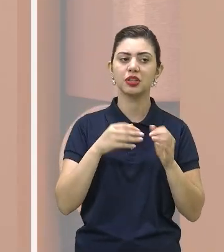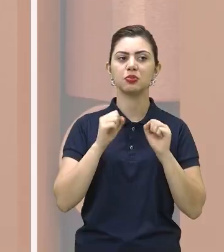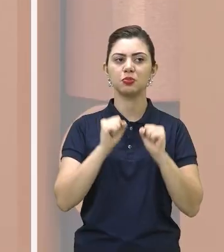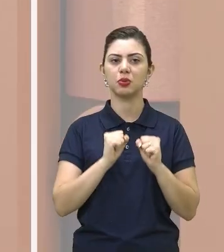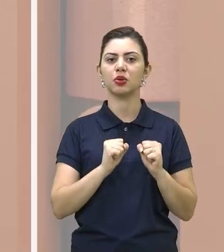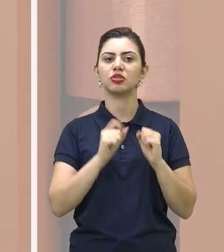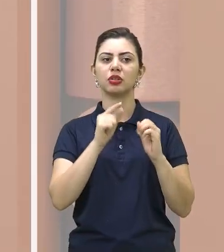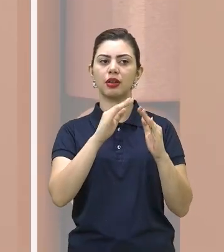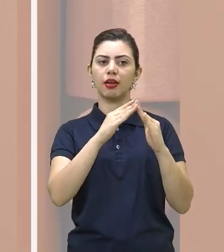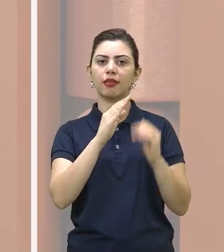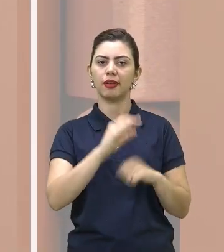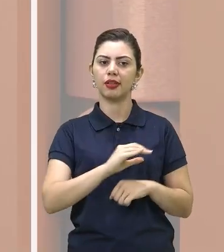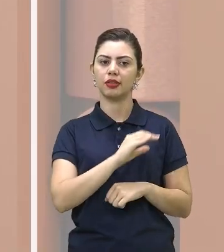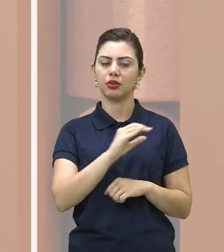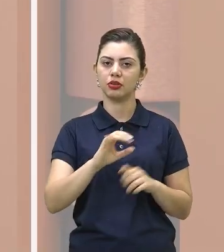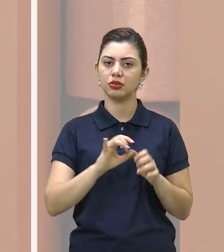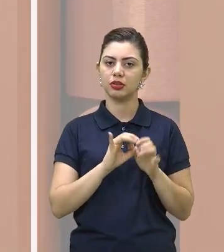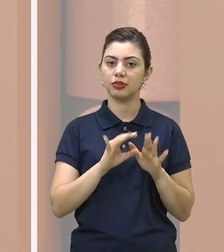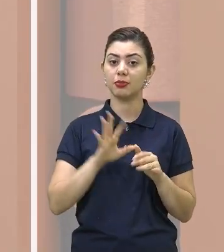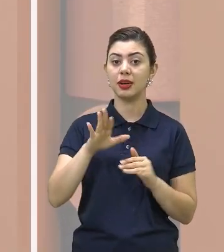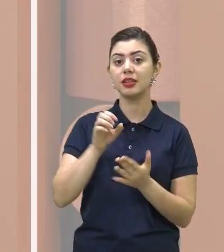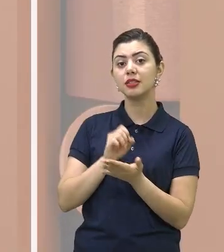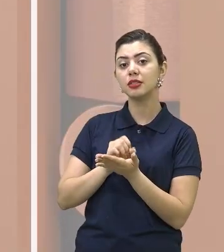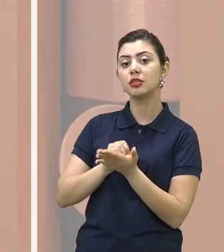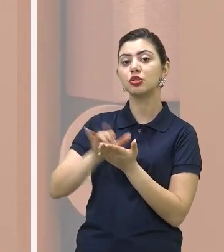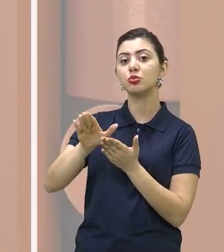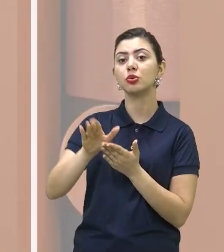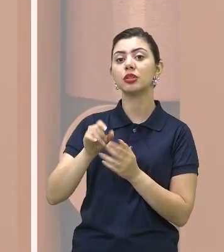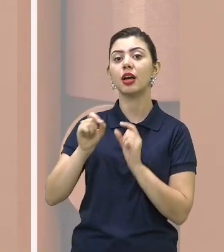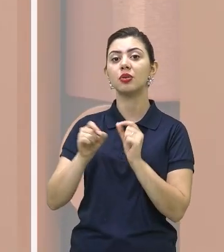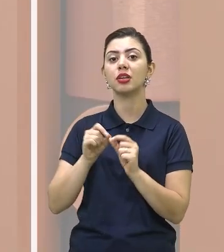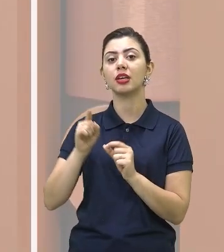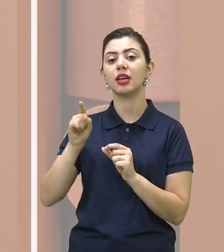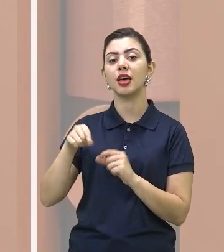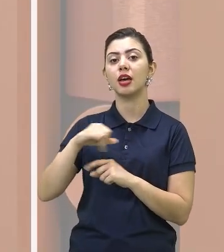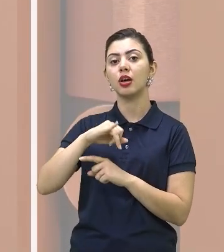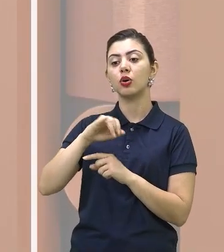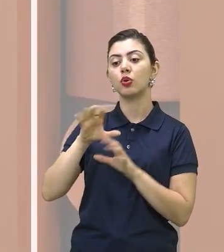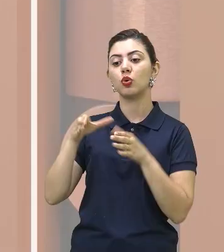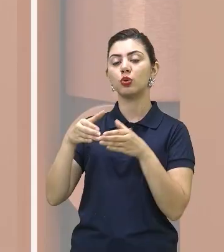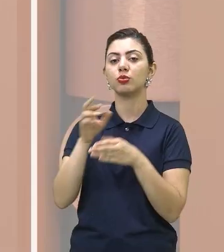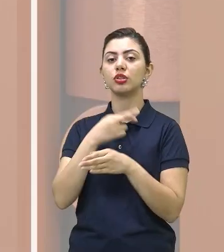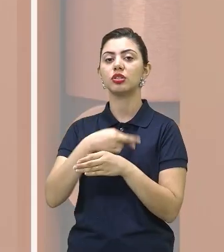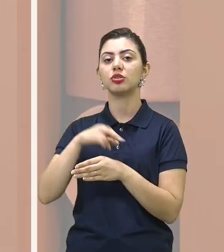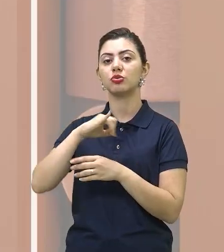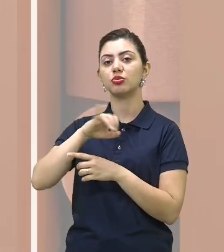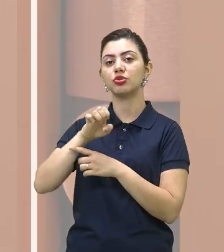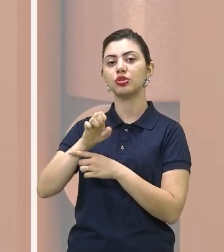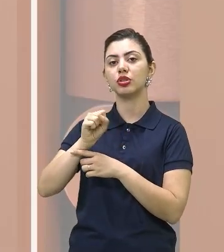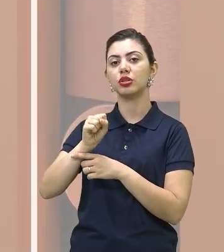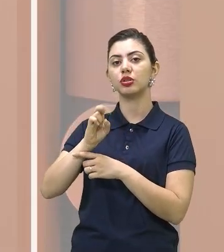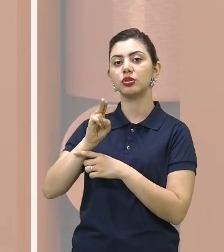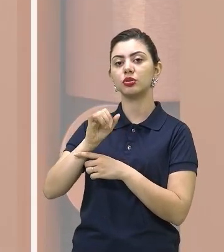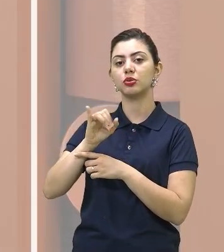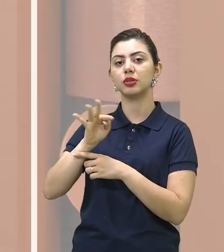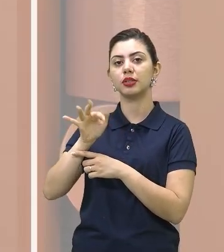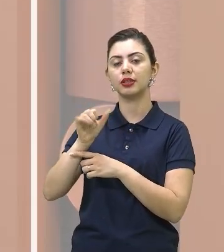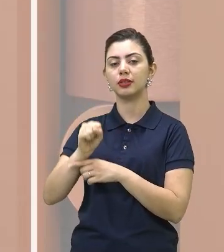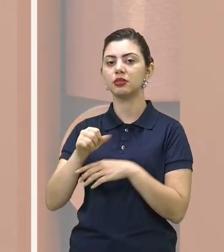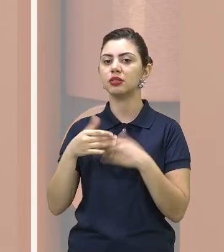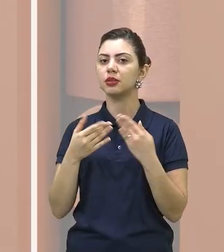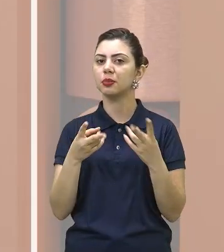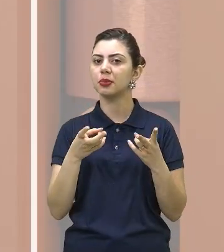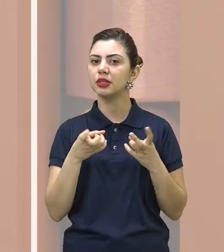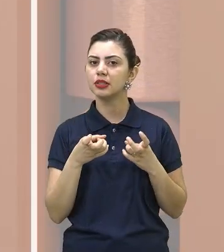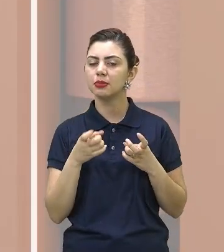católicos. Expulsaram somente os jesuítas, tá certo? Então, temos ali uma tolerância,